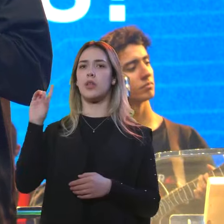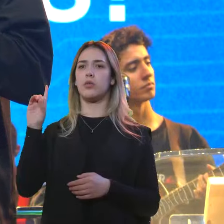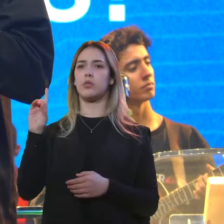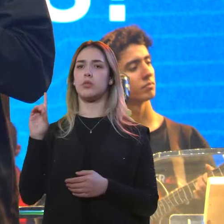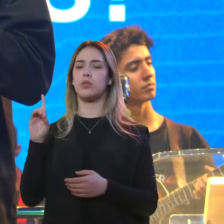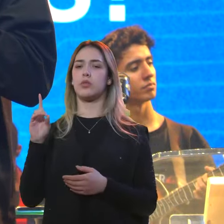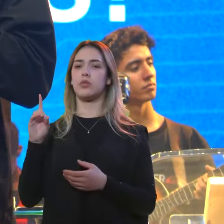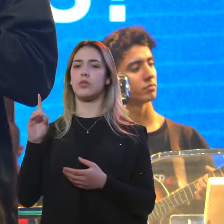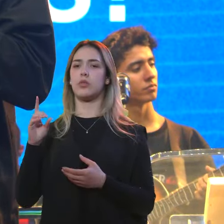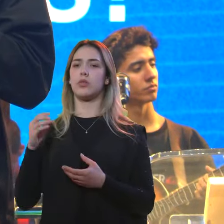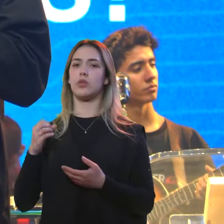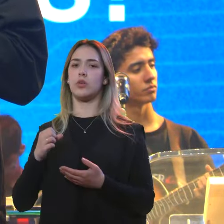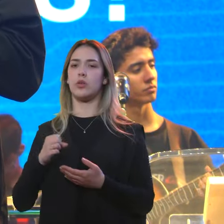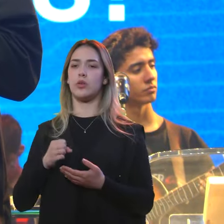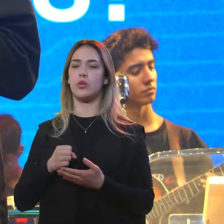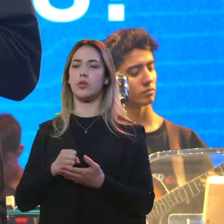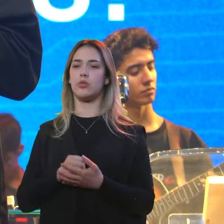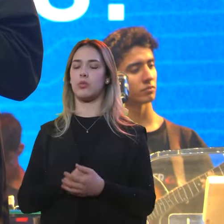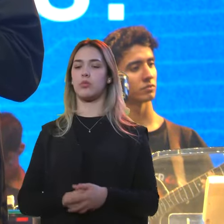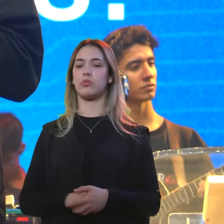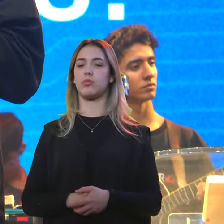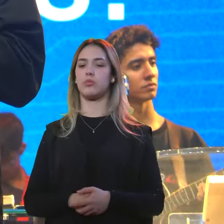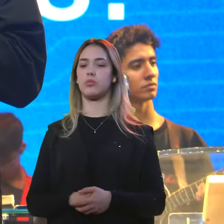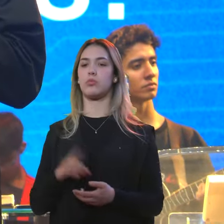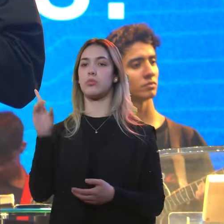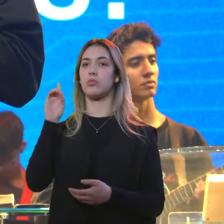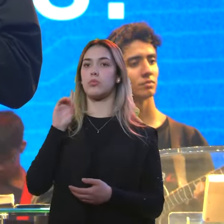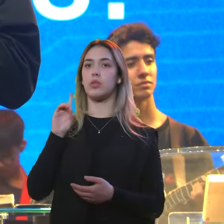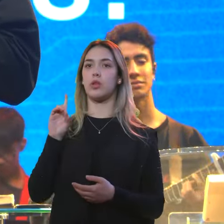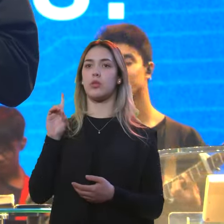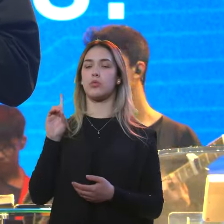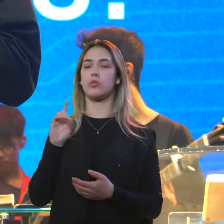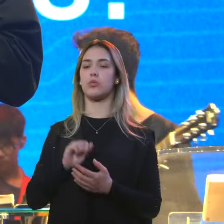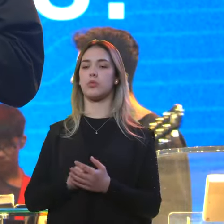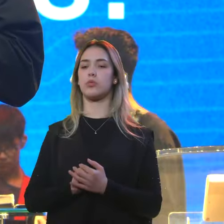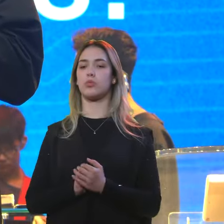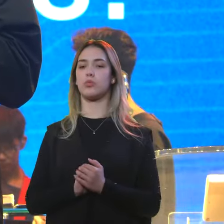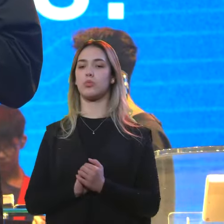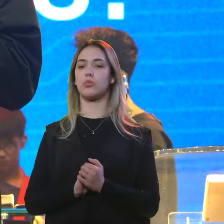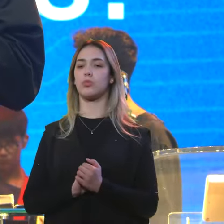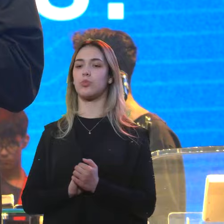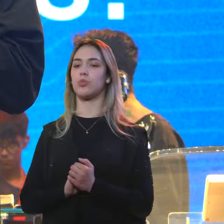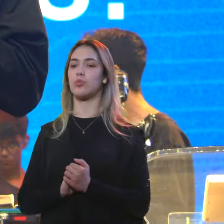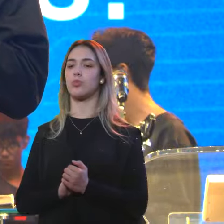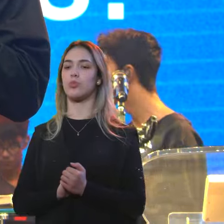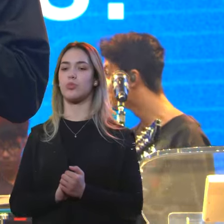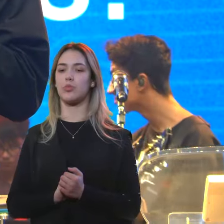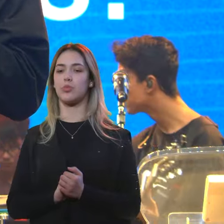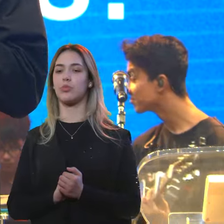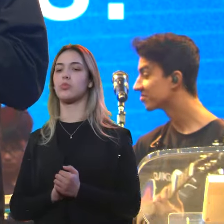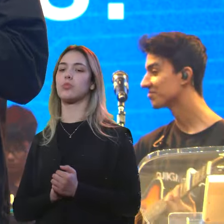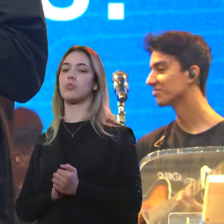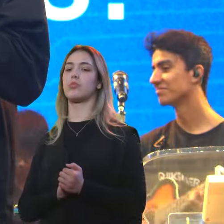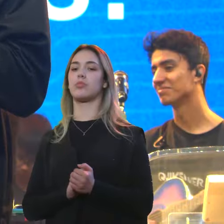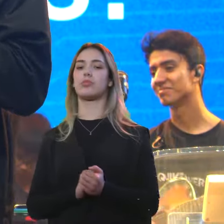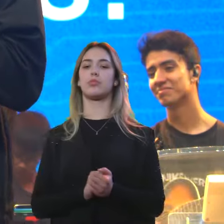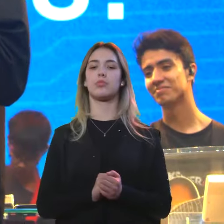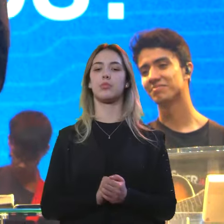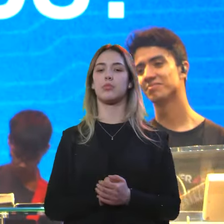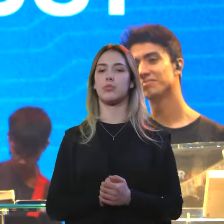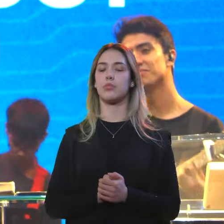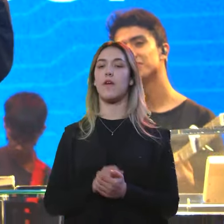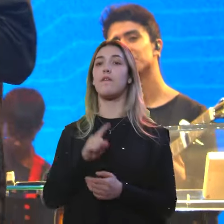bom que Ele não te obriga a andar com Ele. Ele fala, cara, se você quiser andar comigo, beleza. Se você não quiser, beleza, segue tua vida. Só